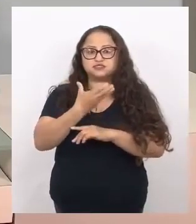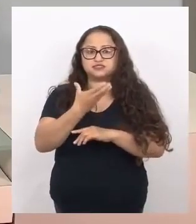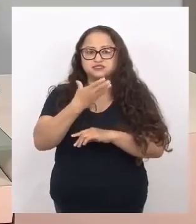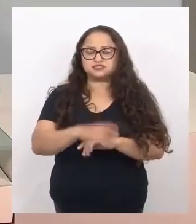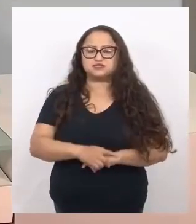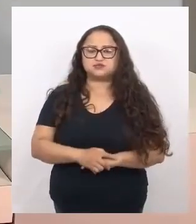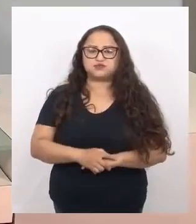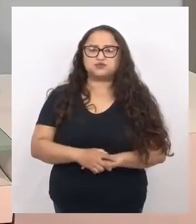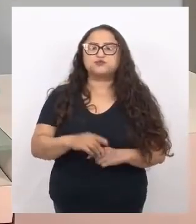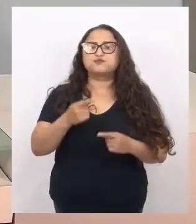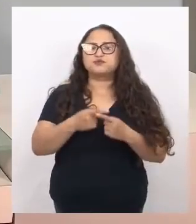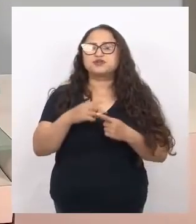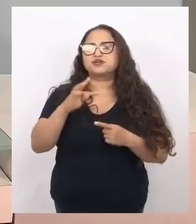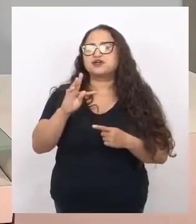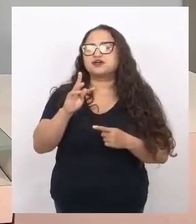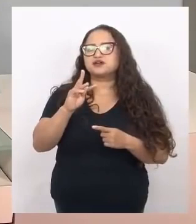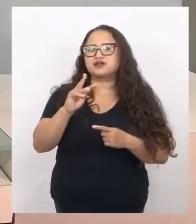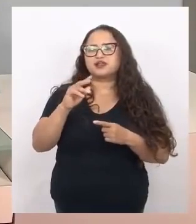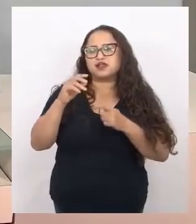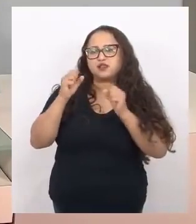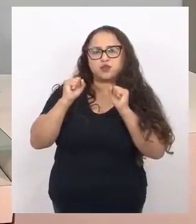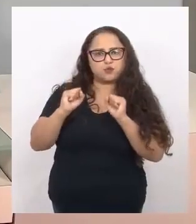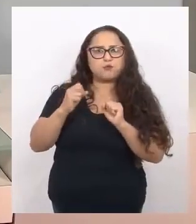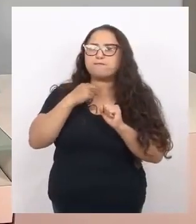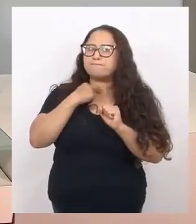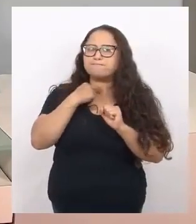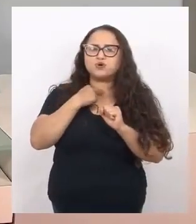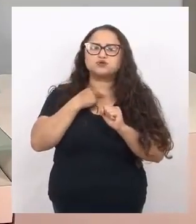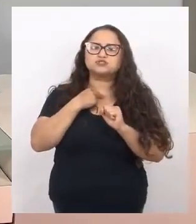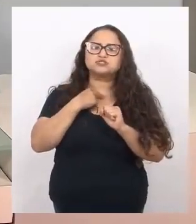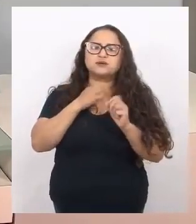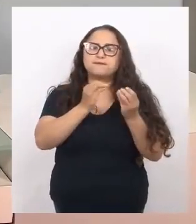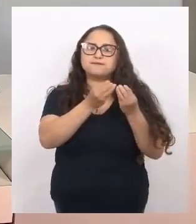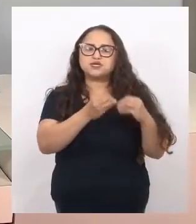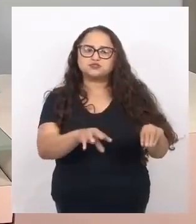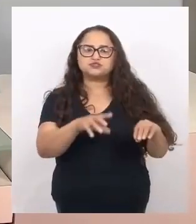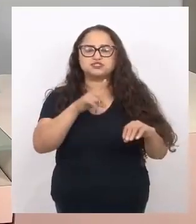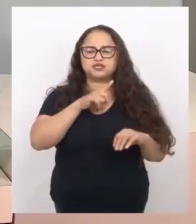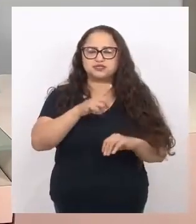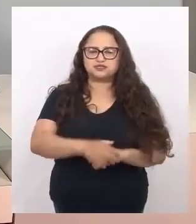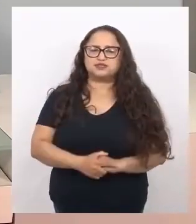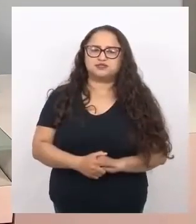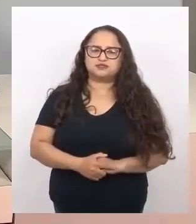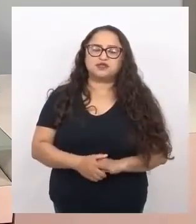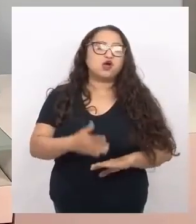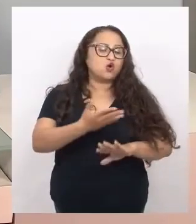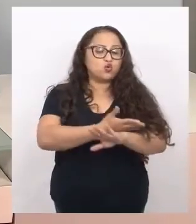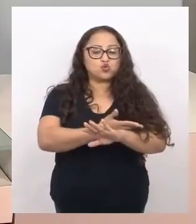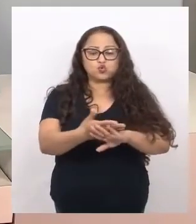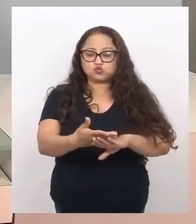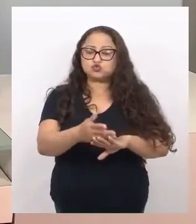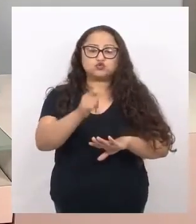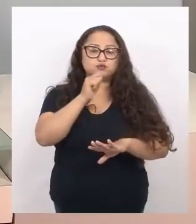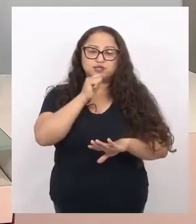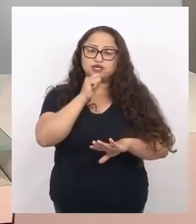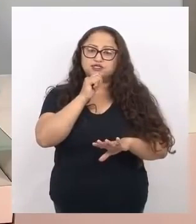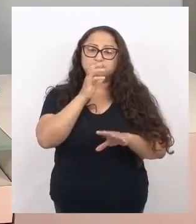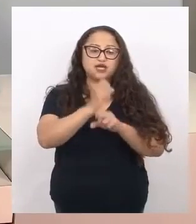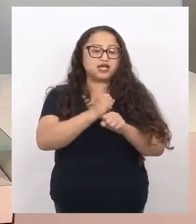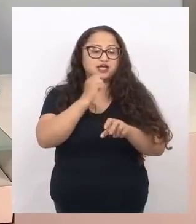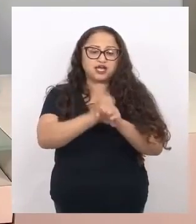seja prejudicada em relação a esses tempos de estudo. Como a gente não está acostumado ainda com esses cálculos